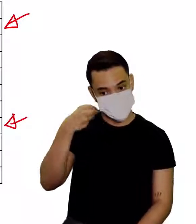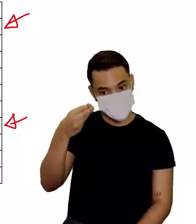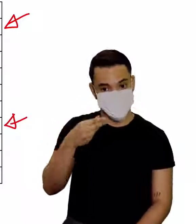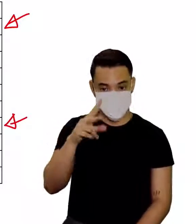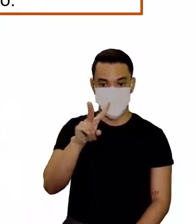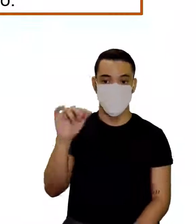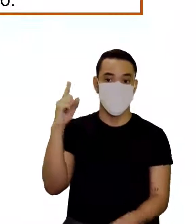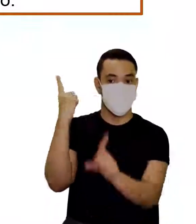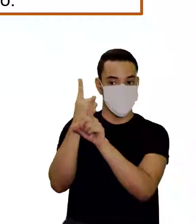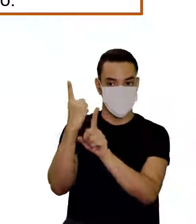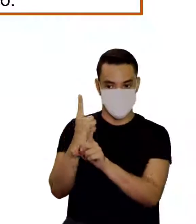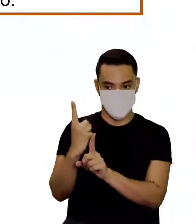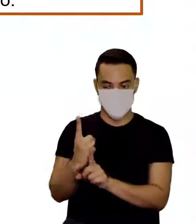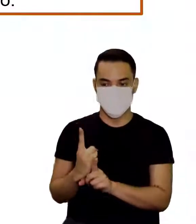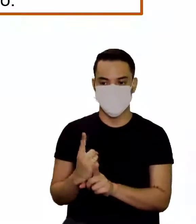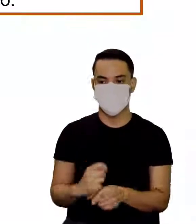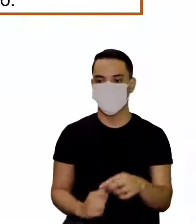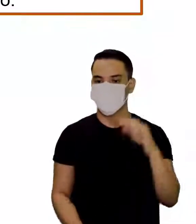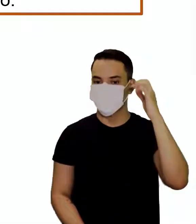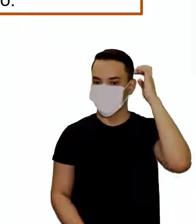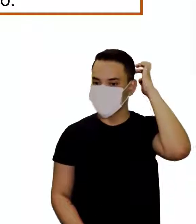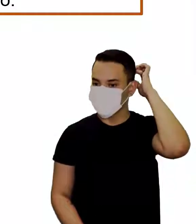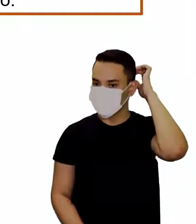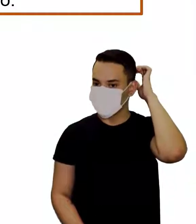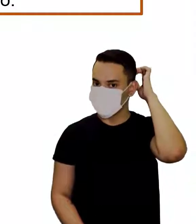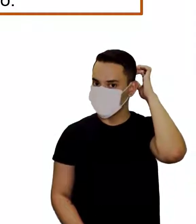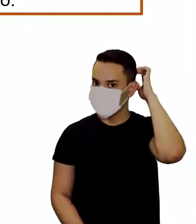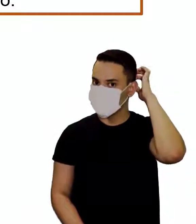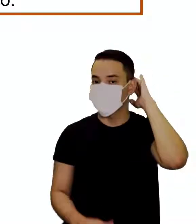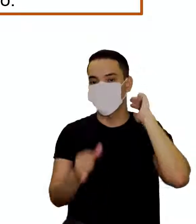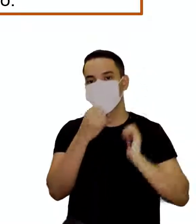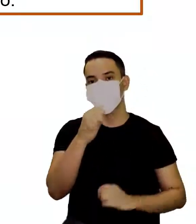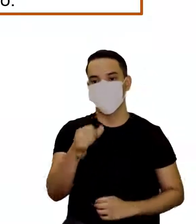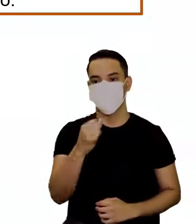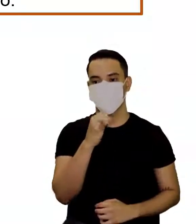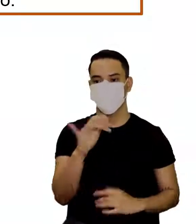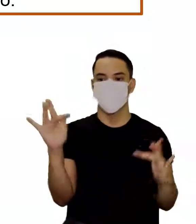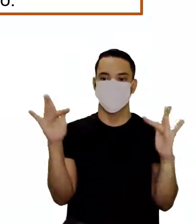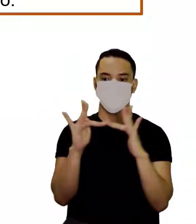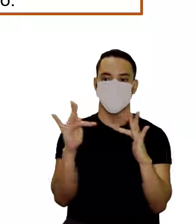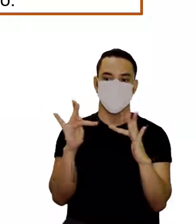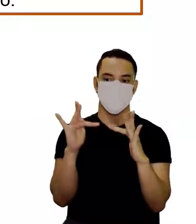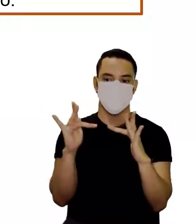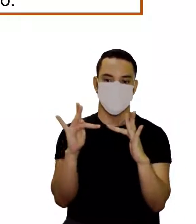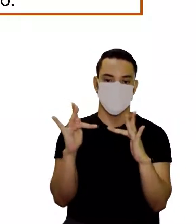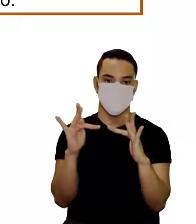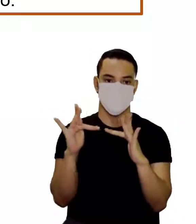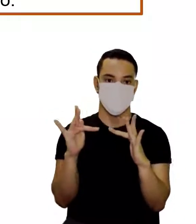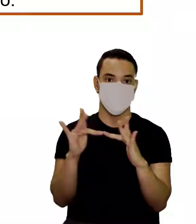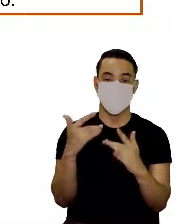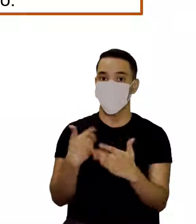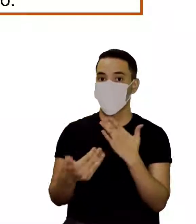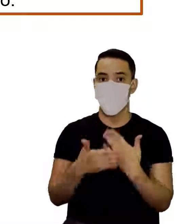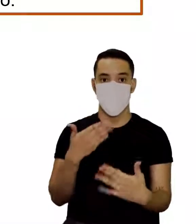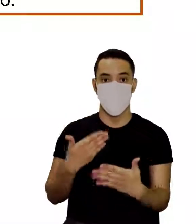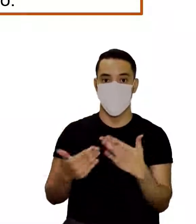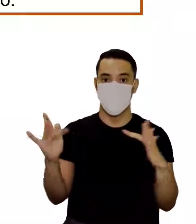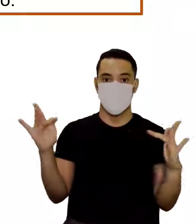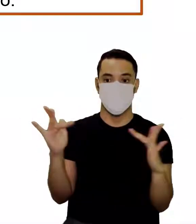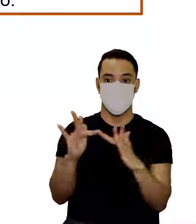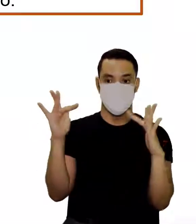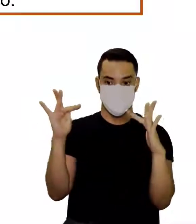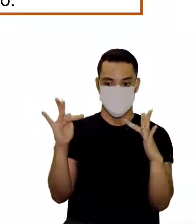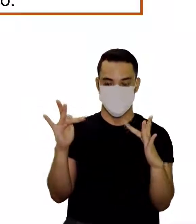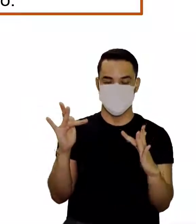acabar encontrando aí. Bom, eletrização por contato. Contato é o que? Tocar, né? Então,